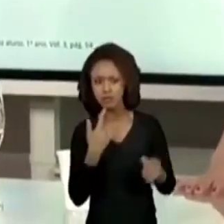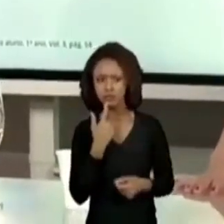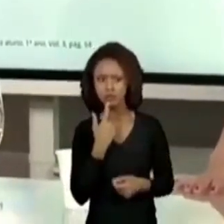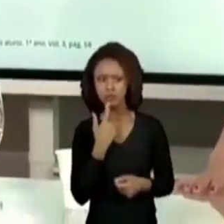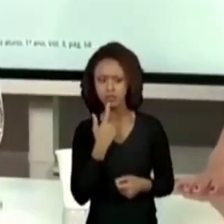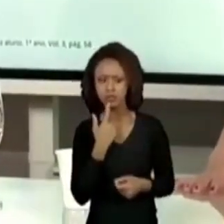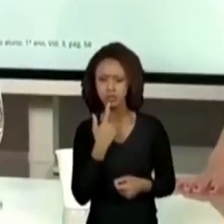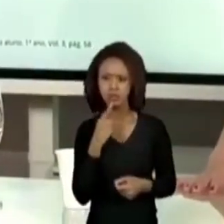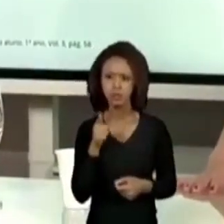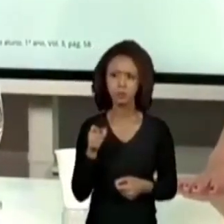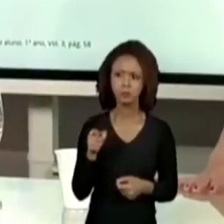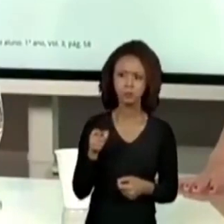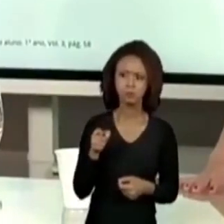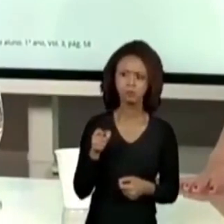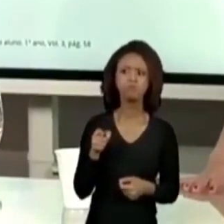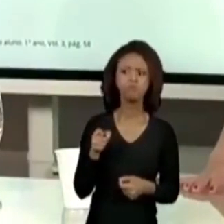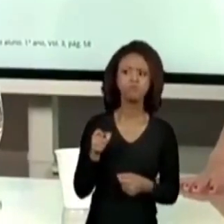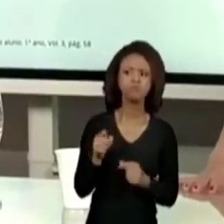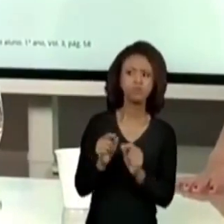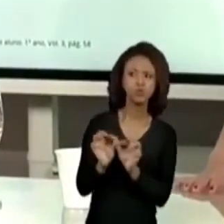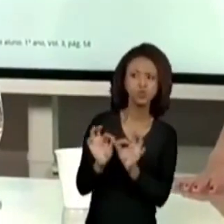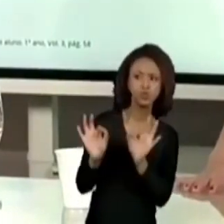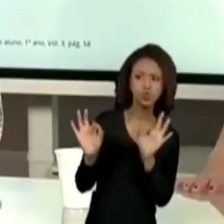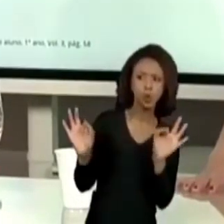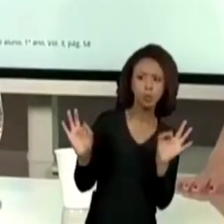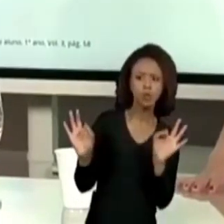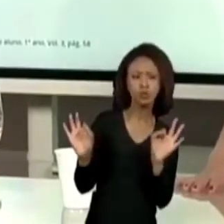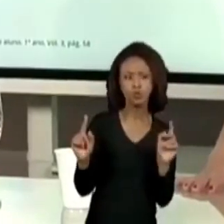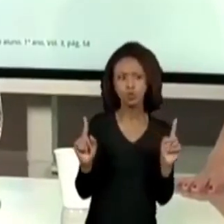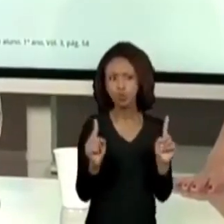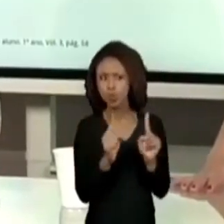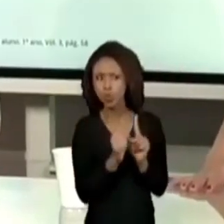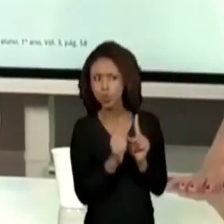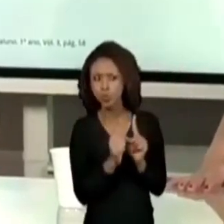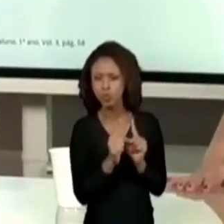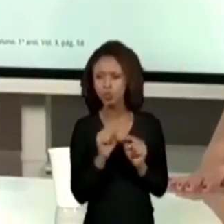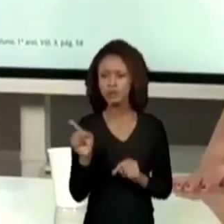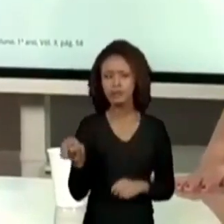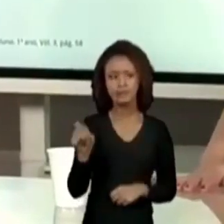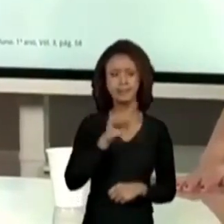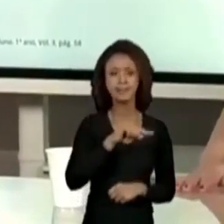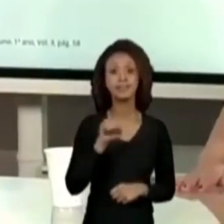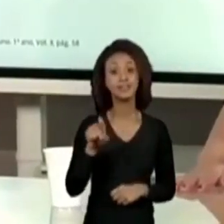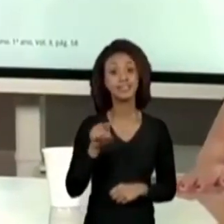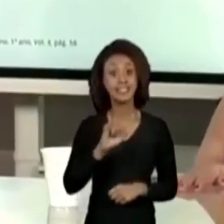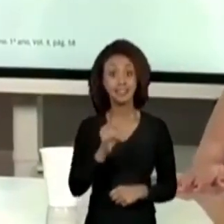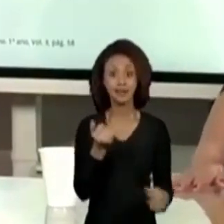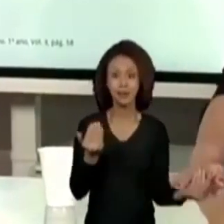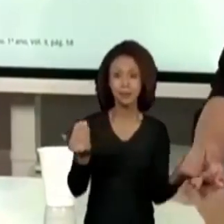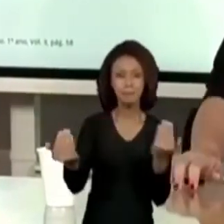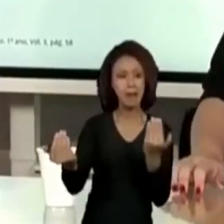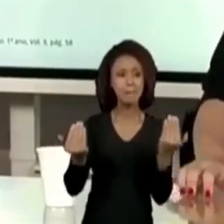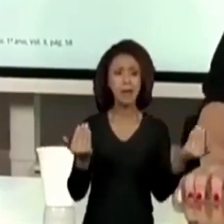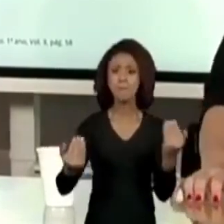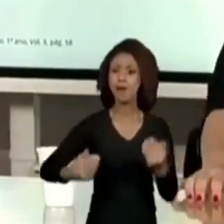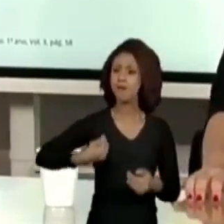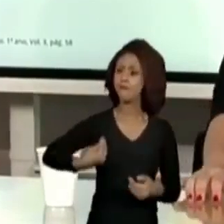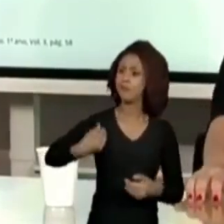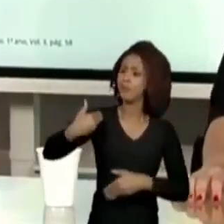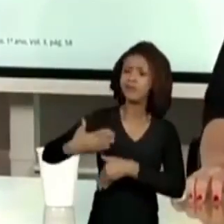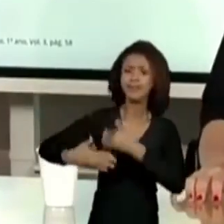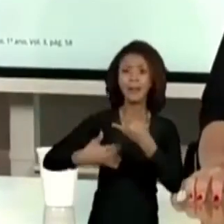leve? Será que é aquilo ali é mais comprido ou é mais curto que tal coisa? E fazendo essas comparações no dia a